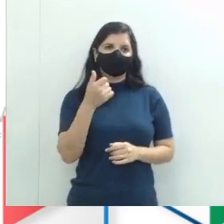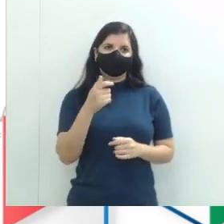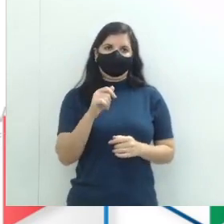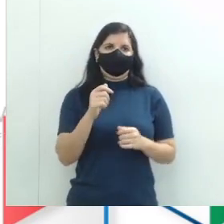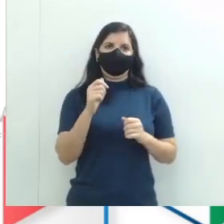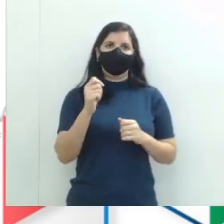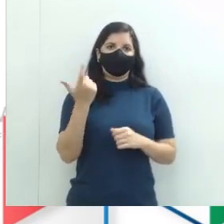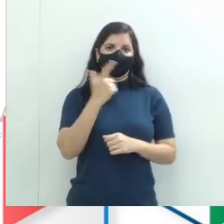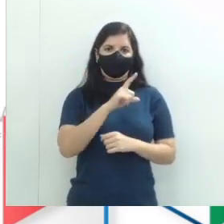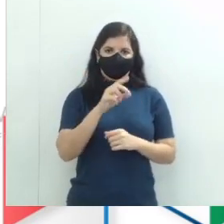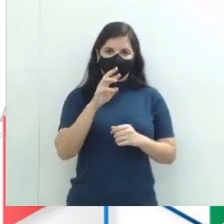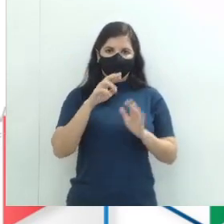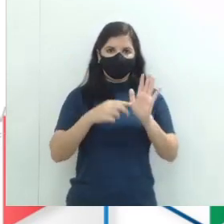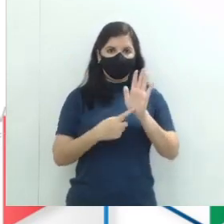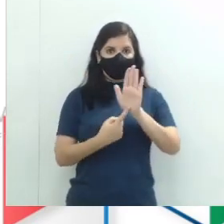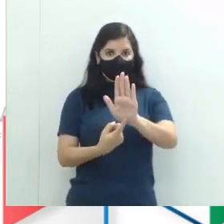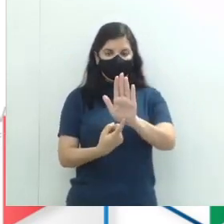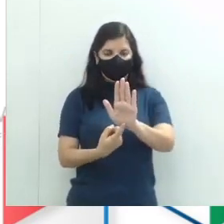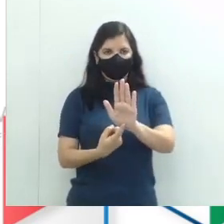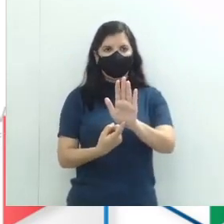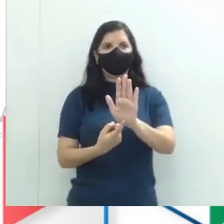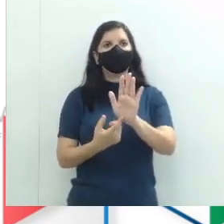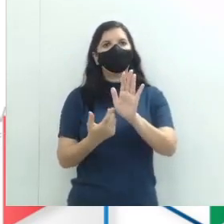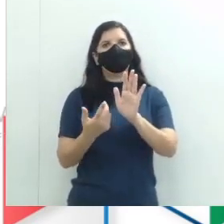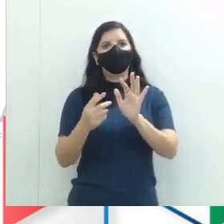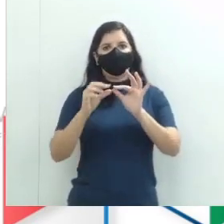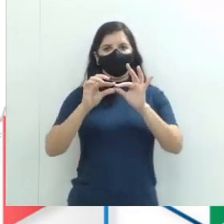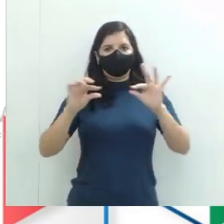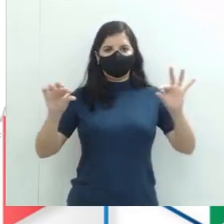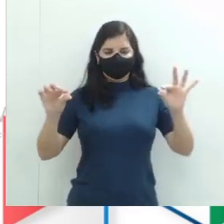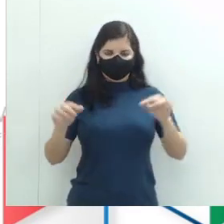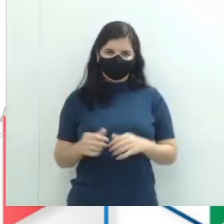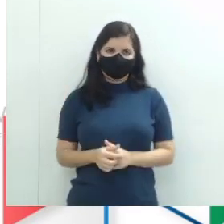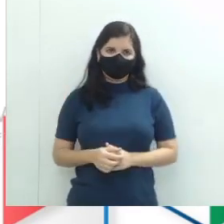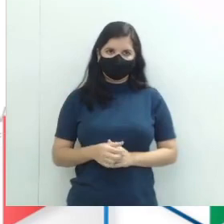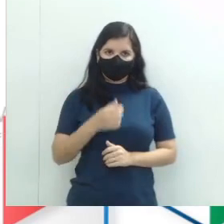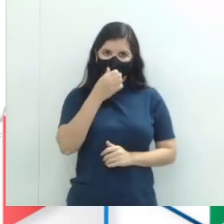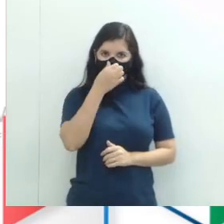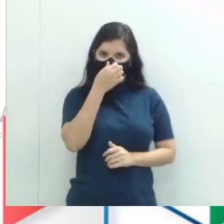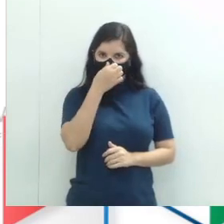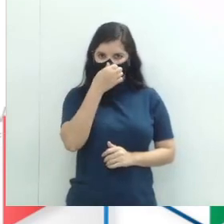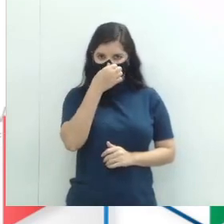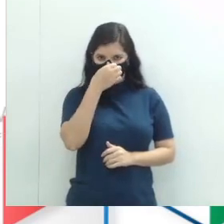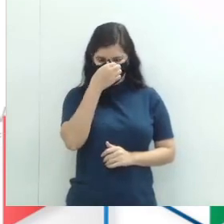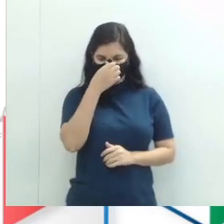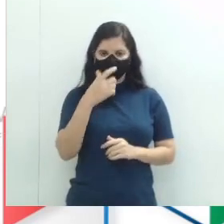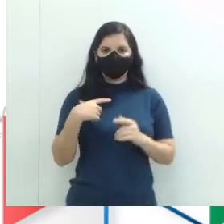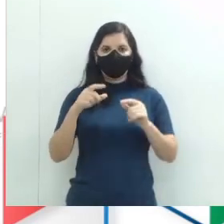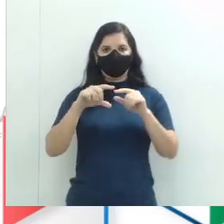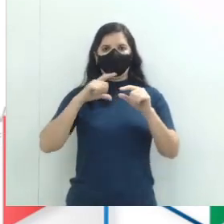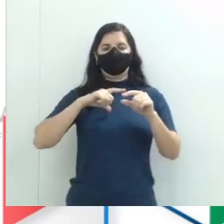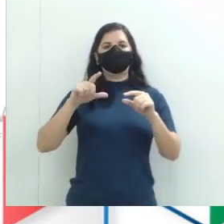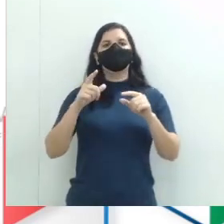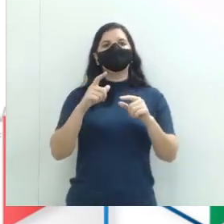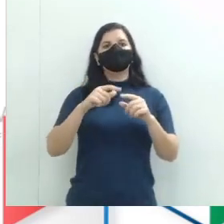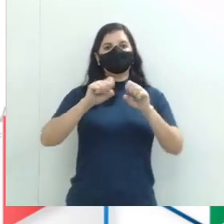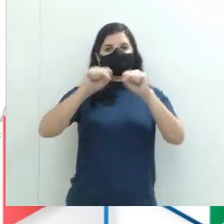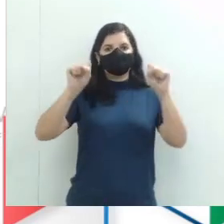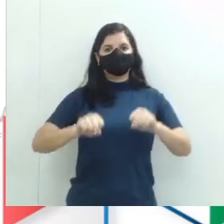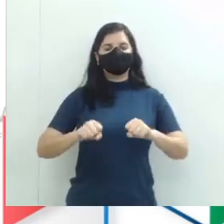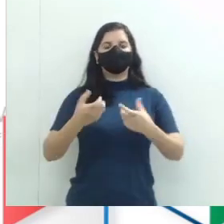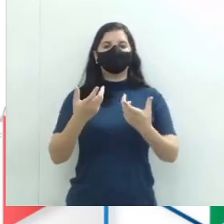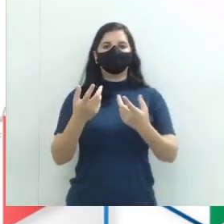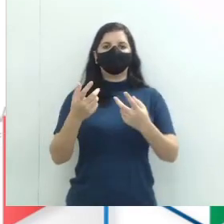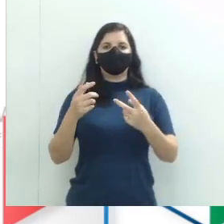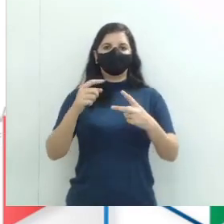plano cartesiano, a representação dessas retas. Quando as retas correspondentes às equações de um sistema